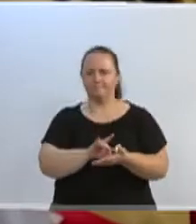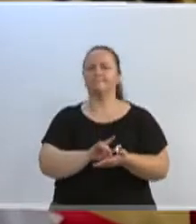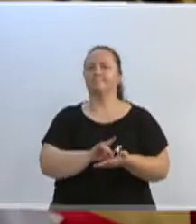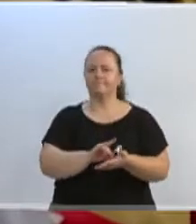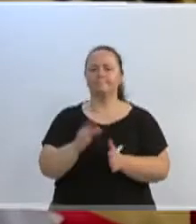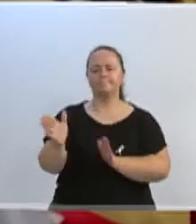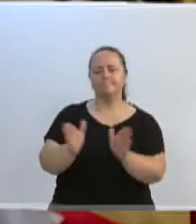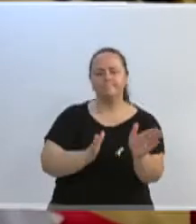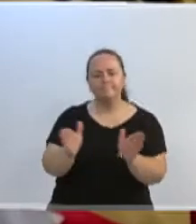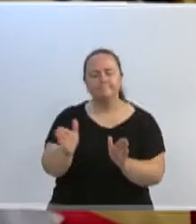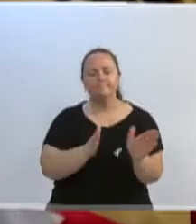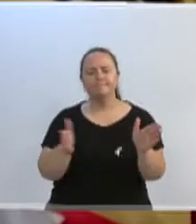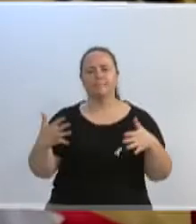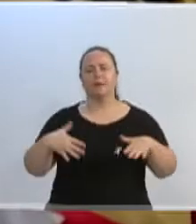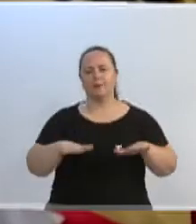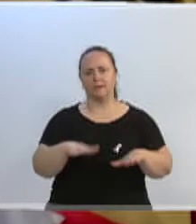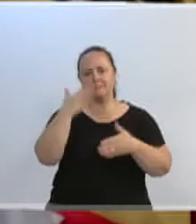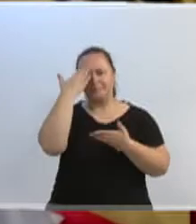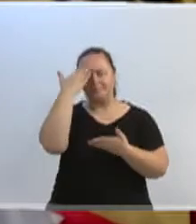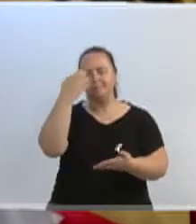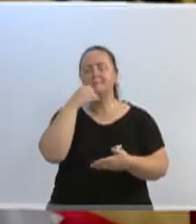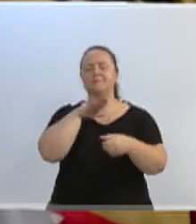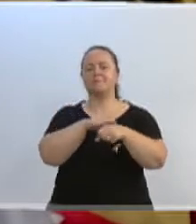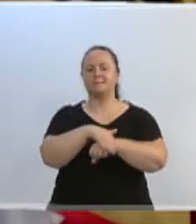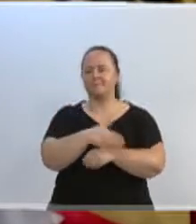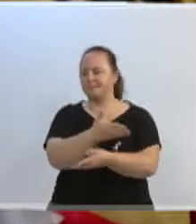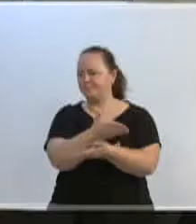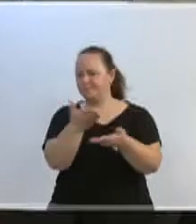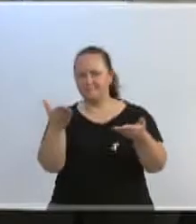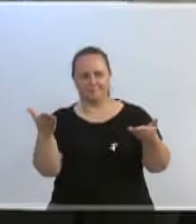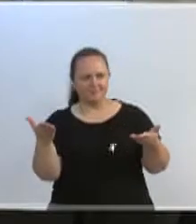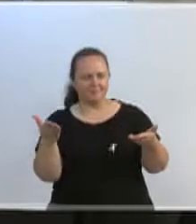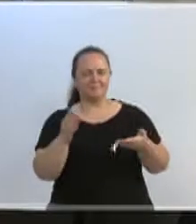da acessibilidade e da inclusão. Obrigado e boa noite a todos.